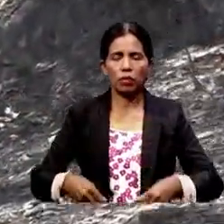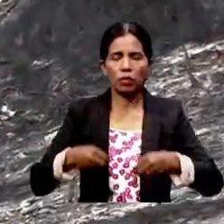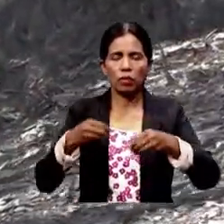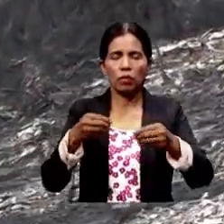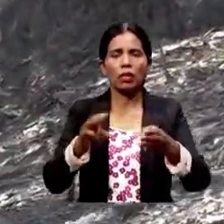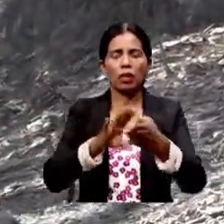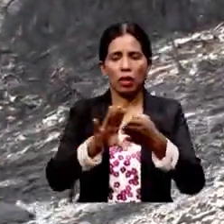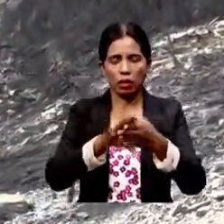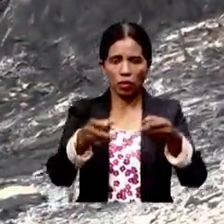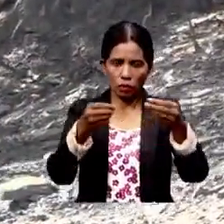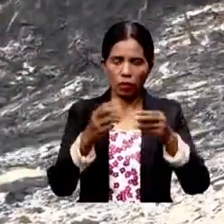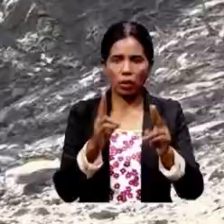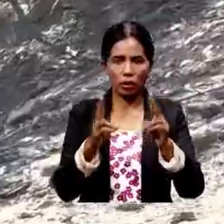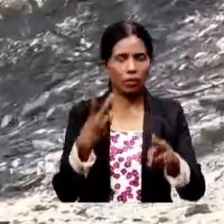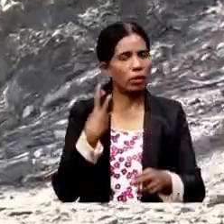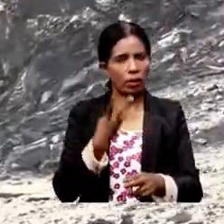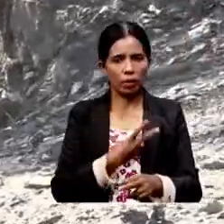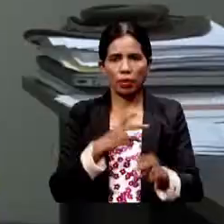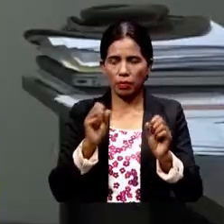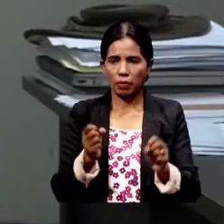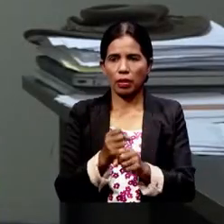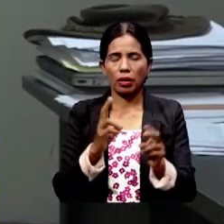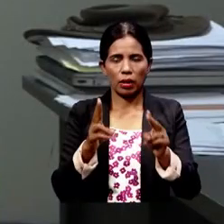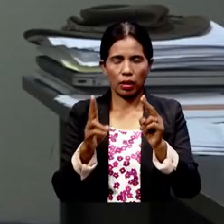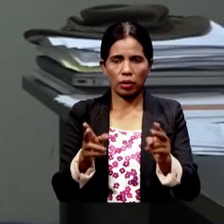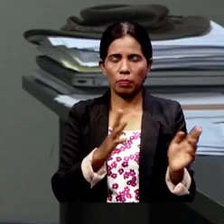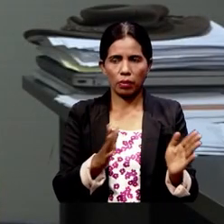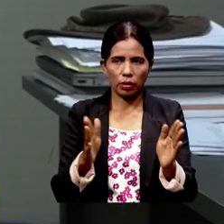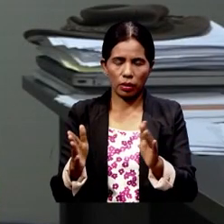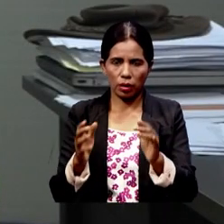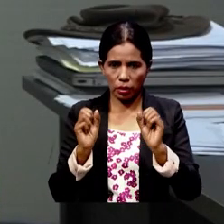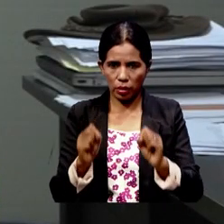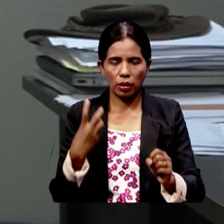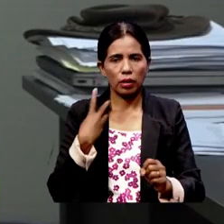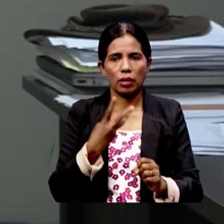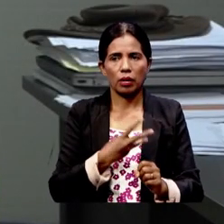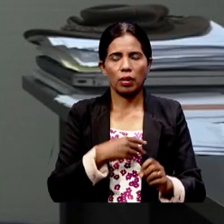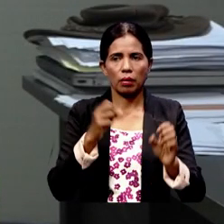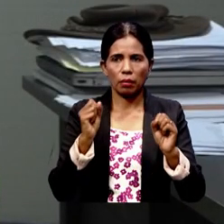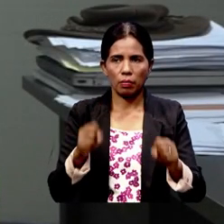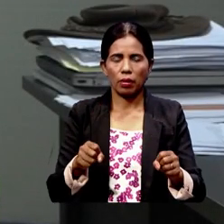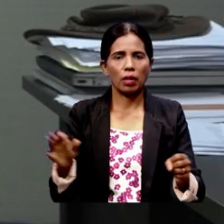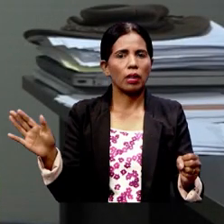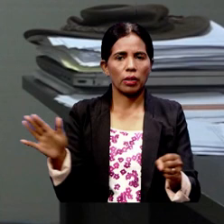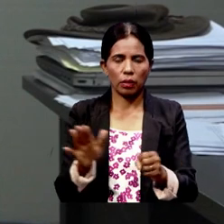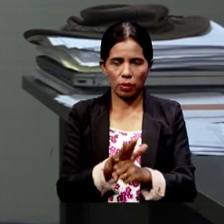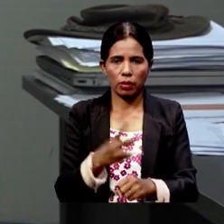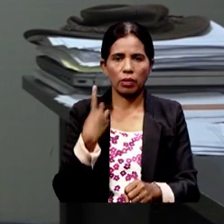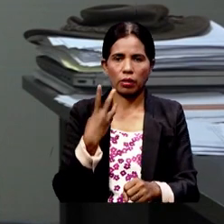túnel lá em Miami para tornar me bele acelerar o processo né ou né e também hanakuno e tenha